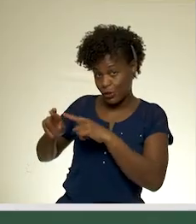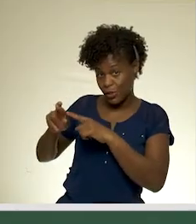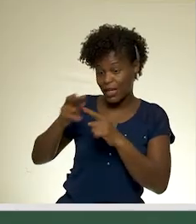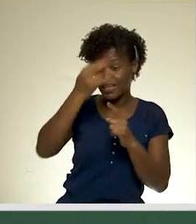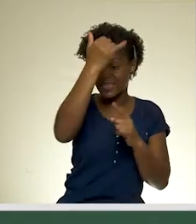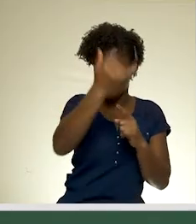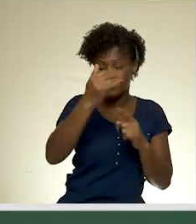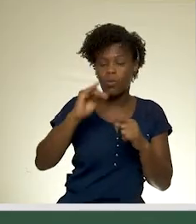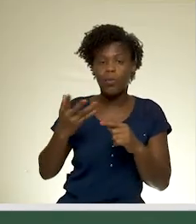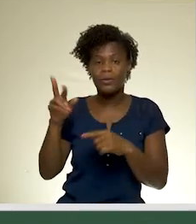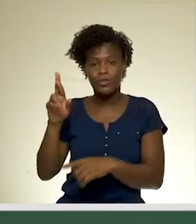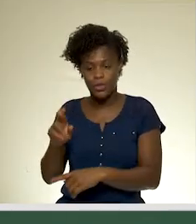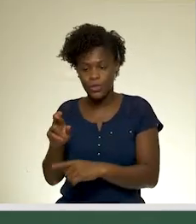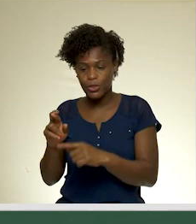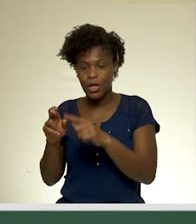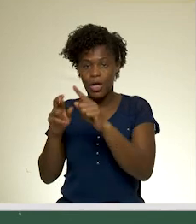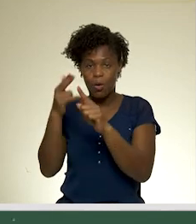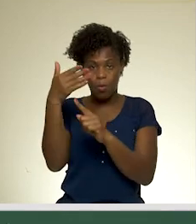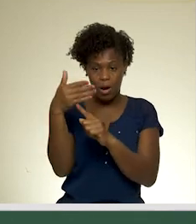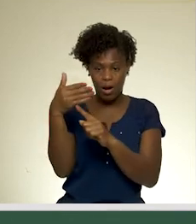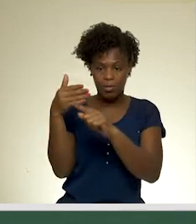x for 1,